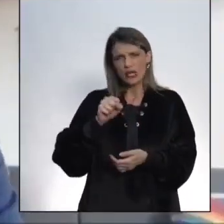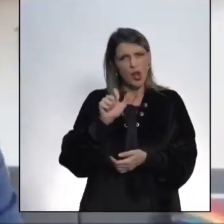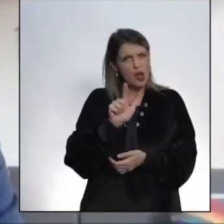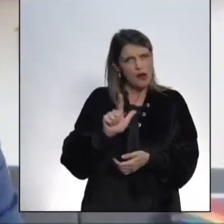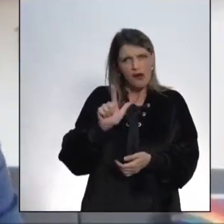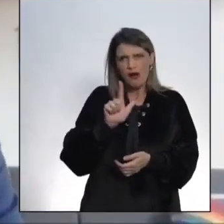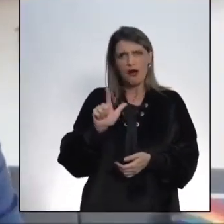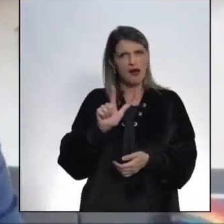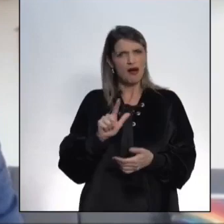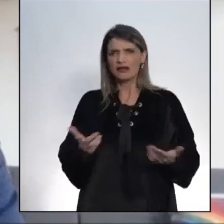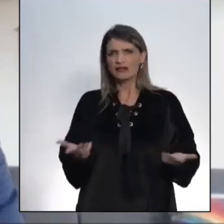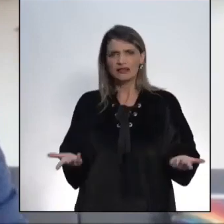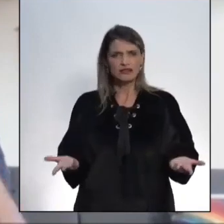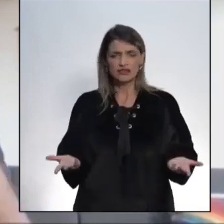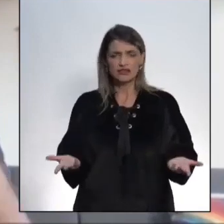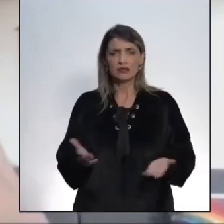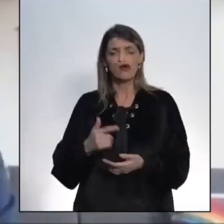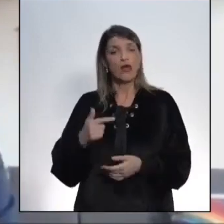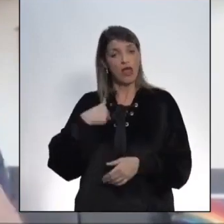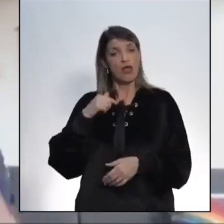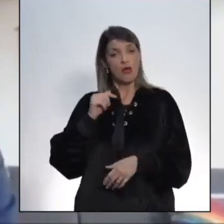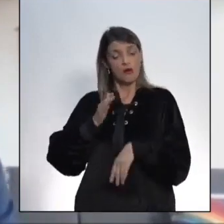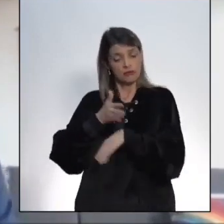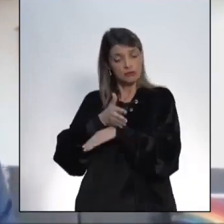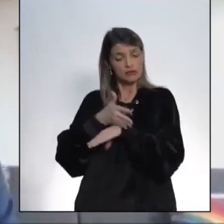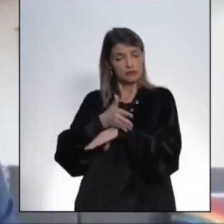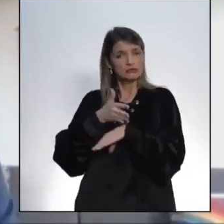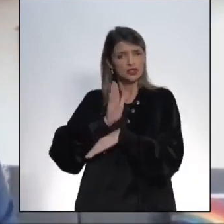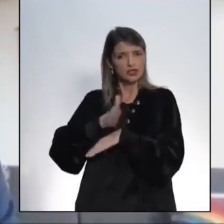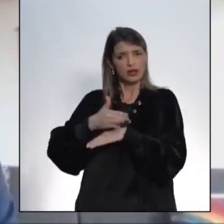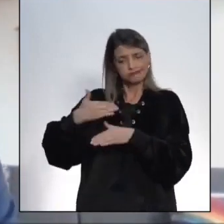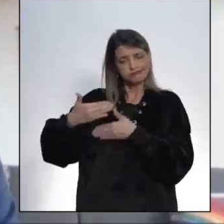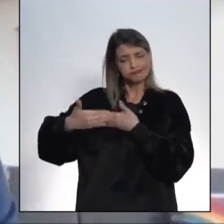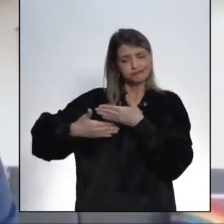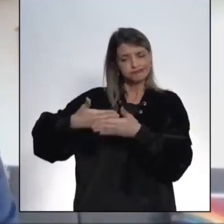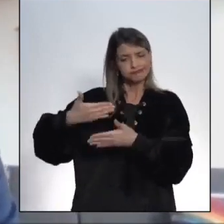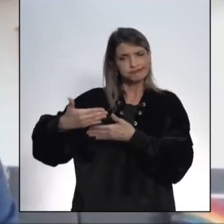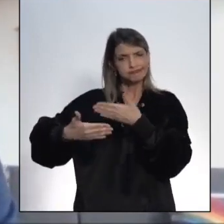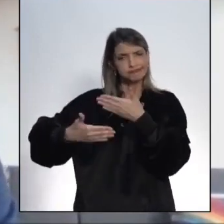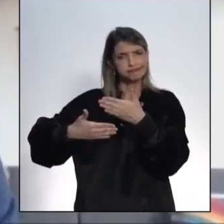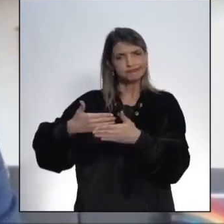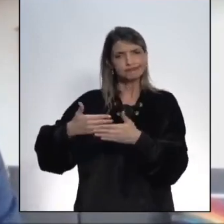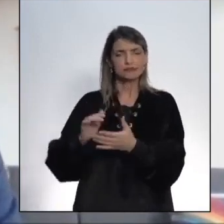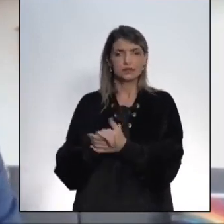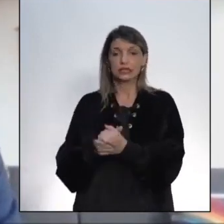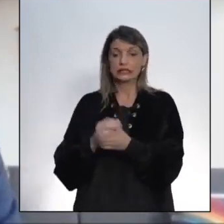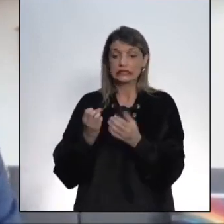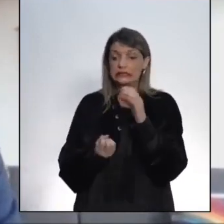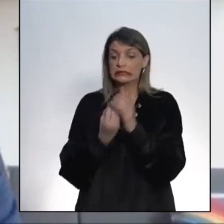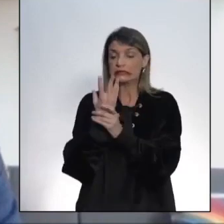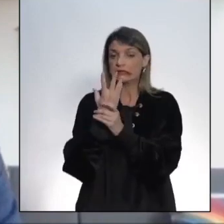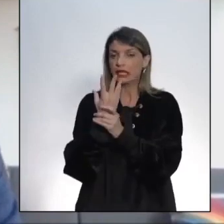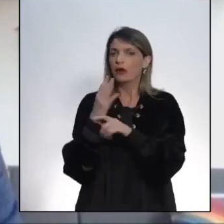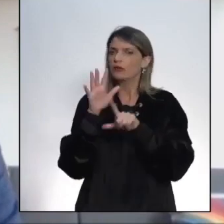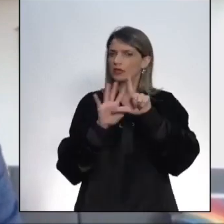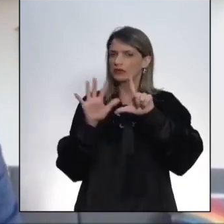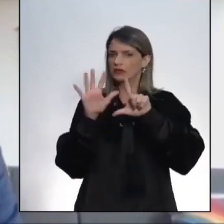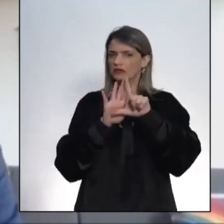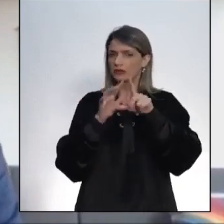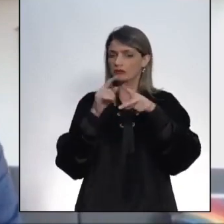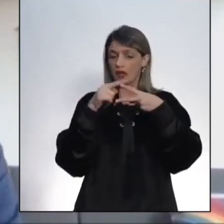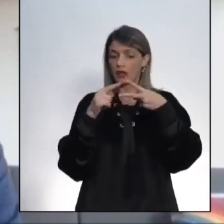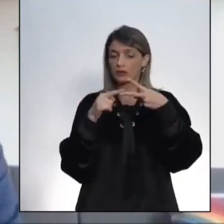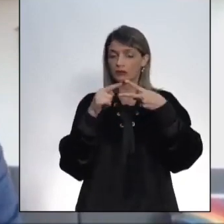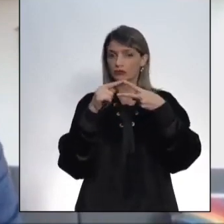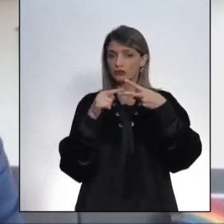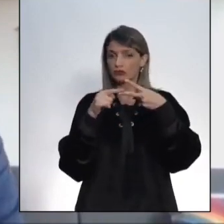Ao a gente fazer, assim, eu já participei de alguns processos de desenvolvimento de plataforma, e as boas plataformas são desenvolvidas